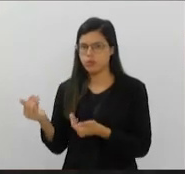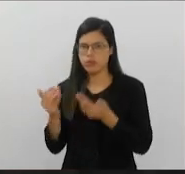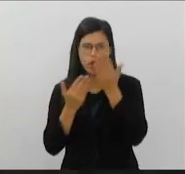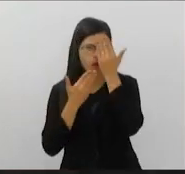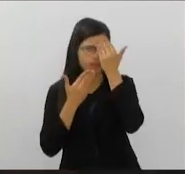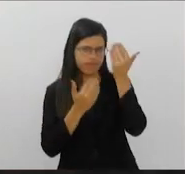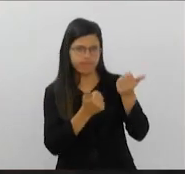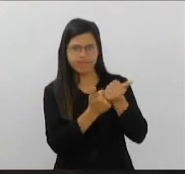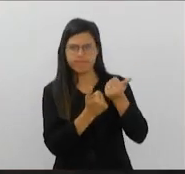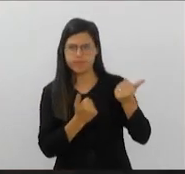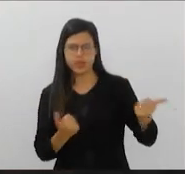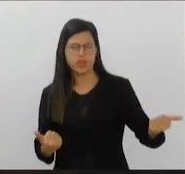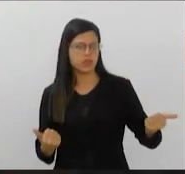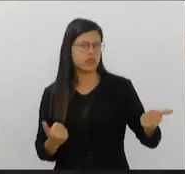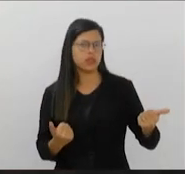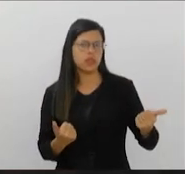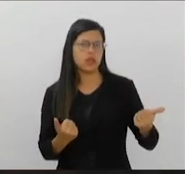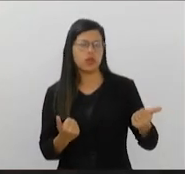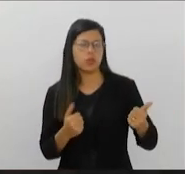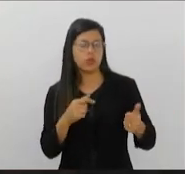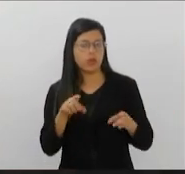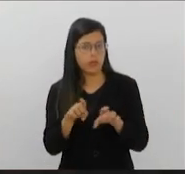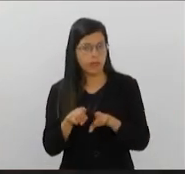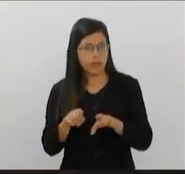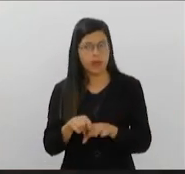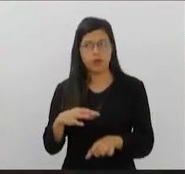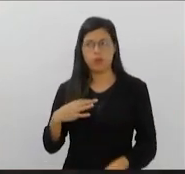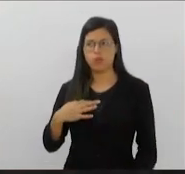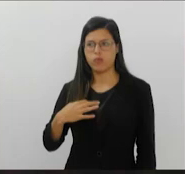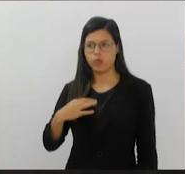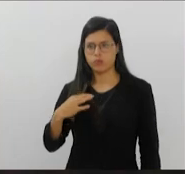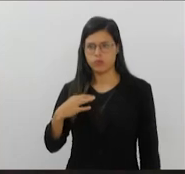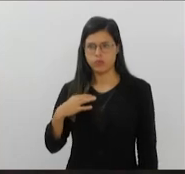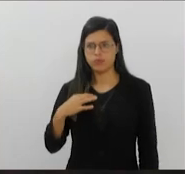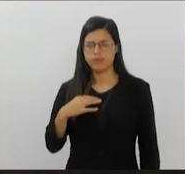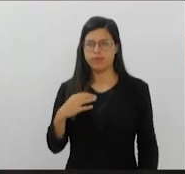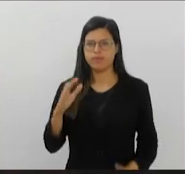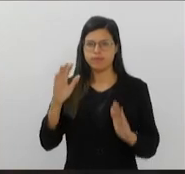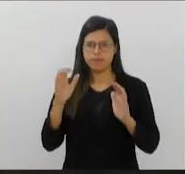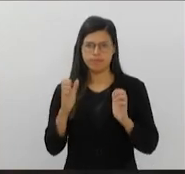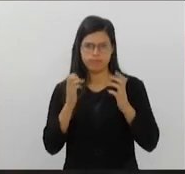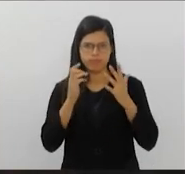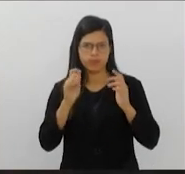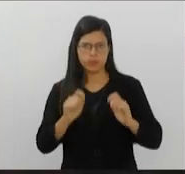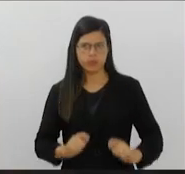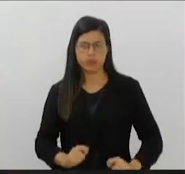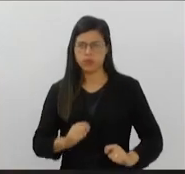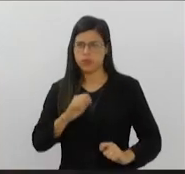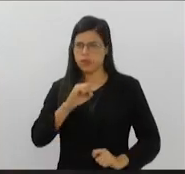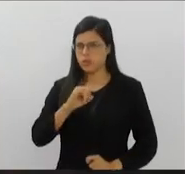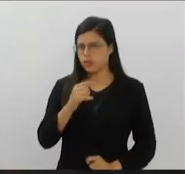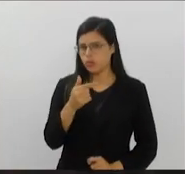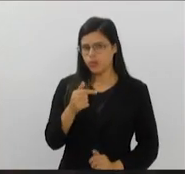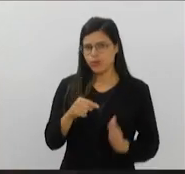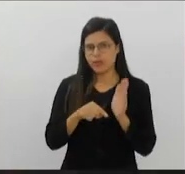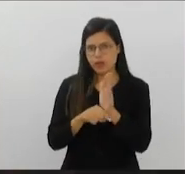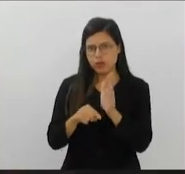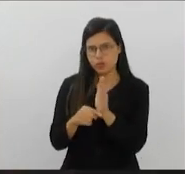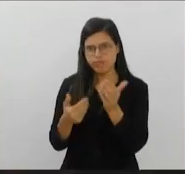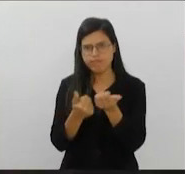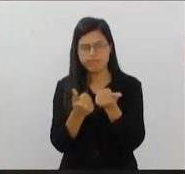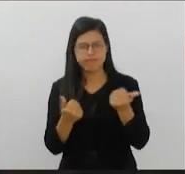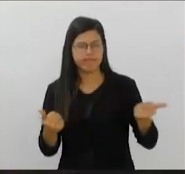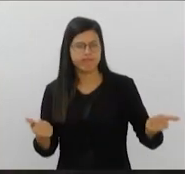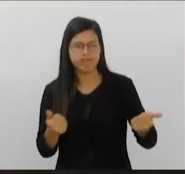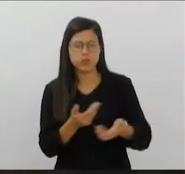parceiros, apoiadores e voluntários que tornaram este evento possível. Sem a colaboração de cada um de vocês,